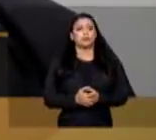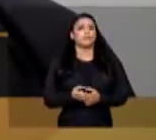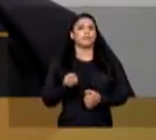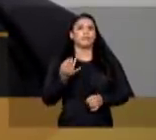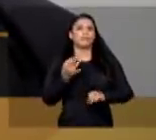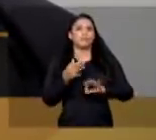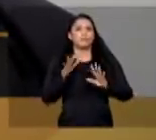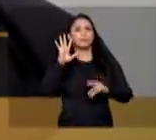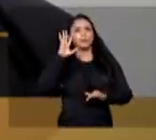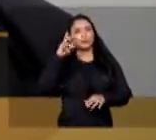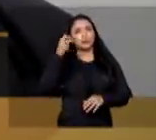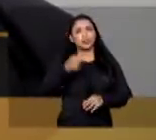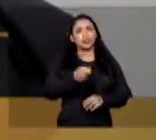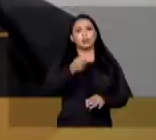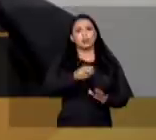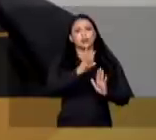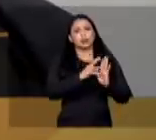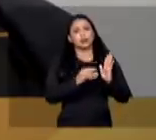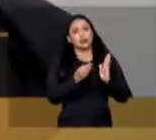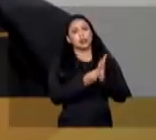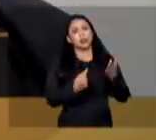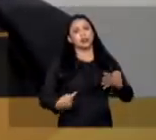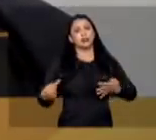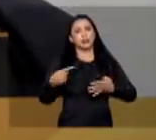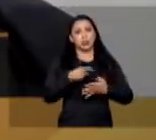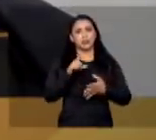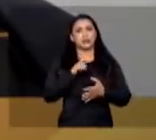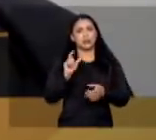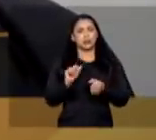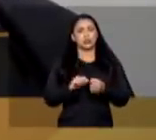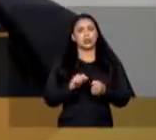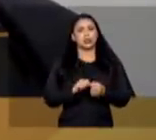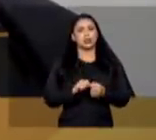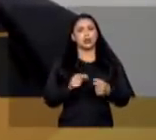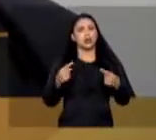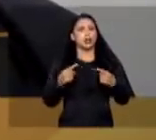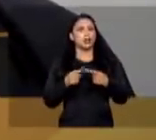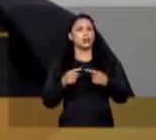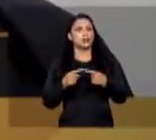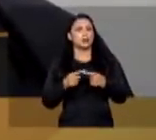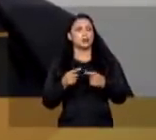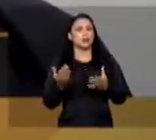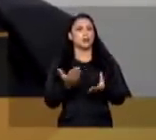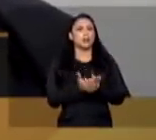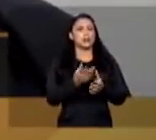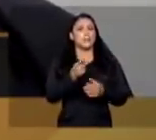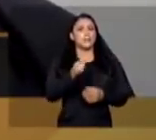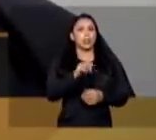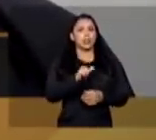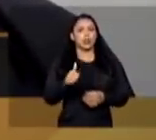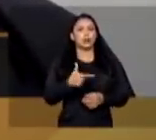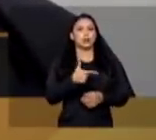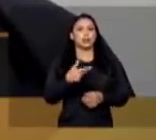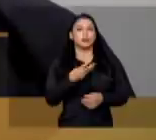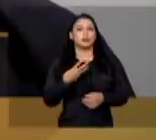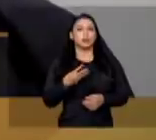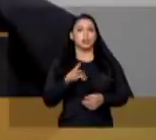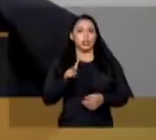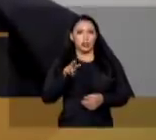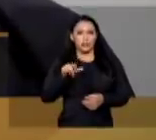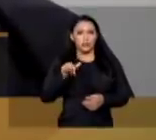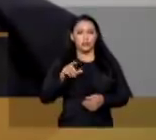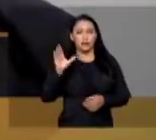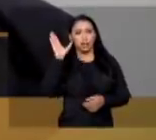diversas impetrações e reclamações constitucionais da juizada tenham relação com as ações penais entrando perante a 13ª Vara Federal de